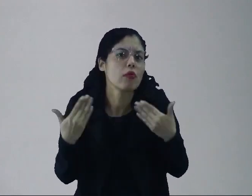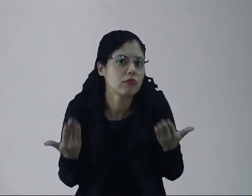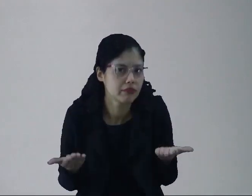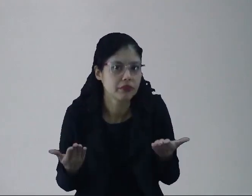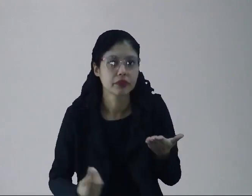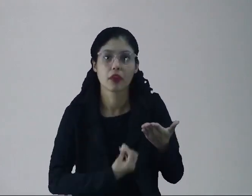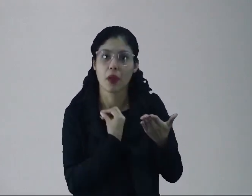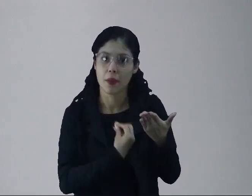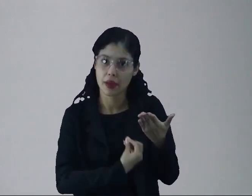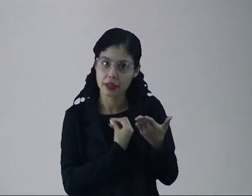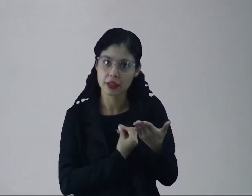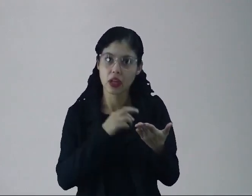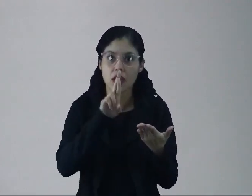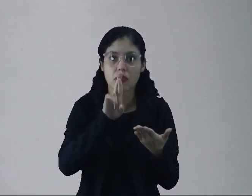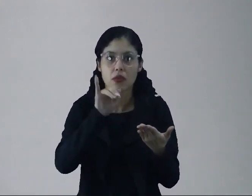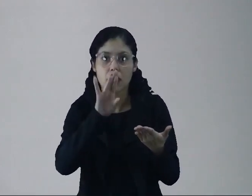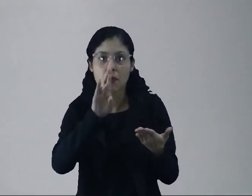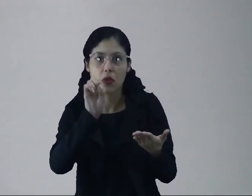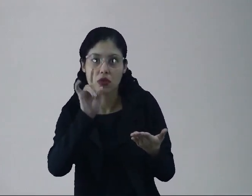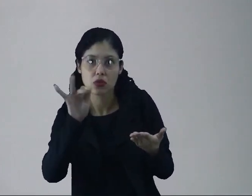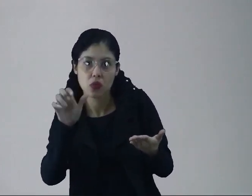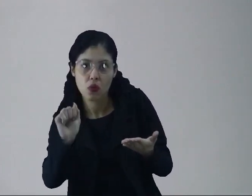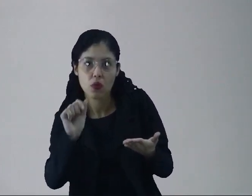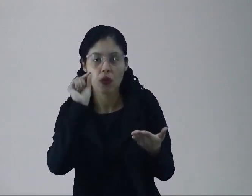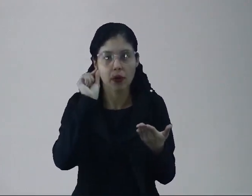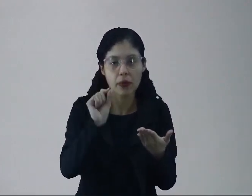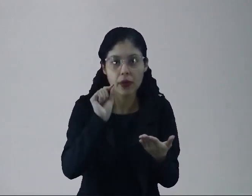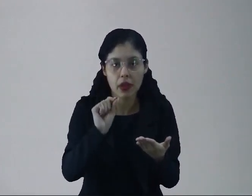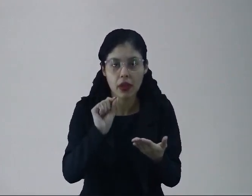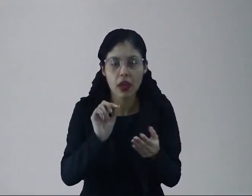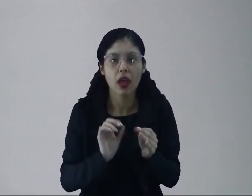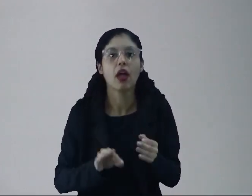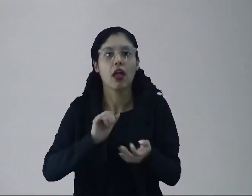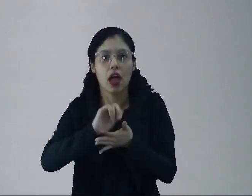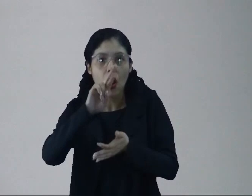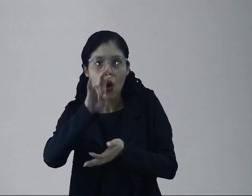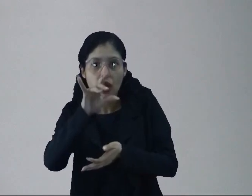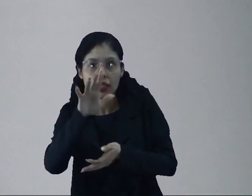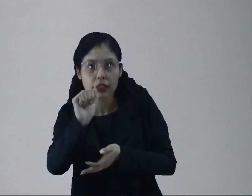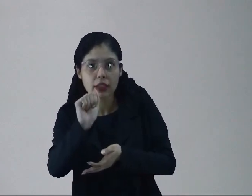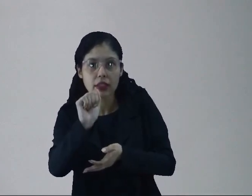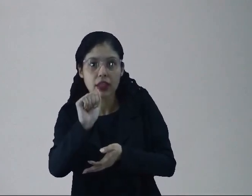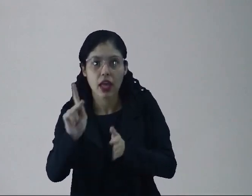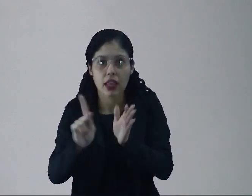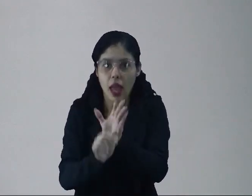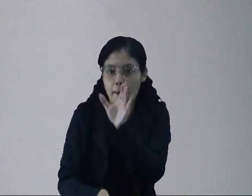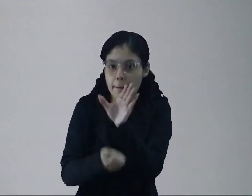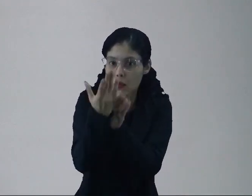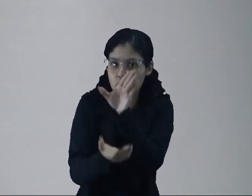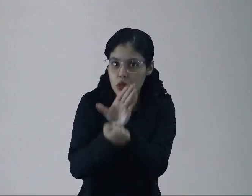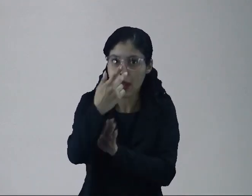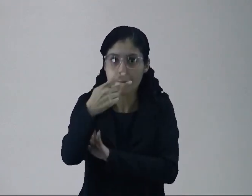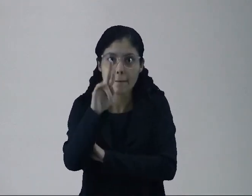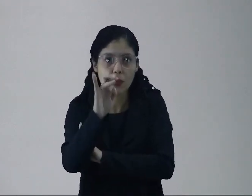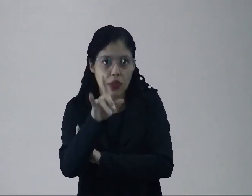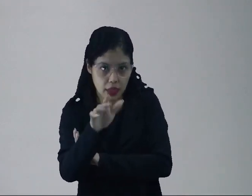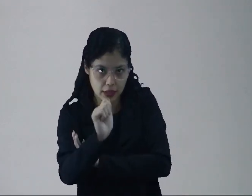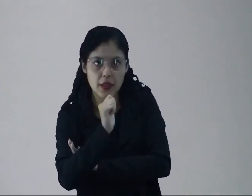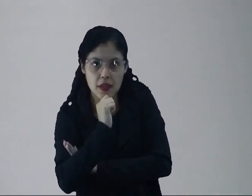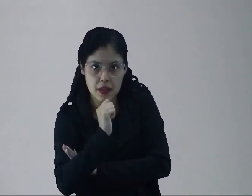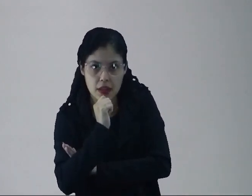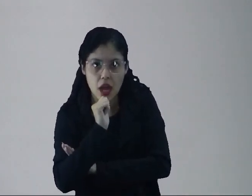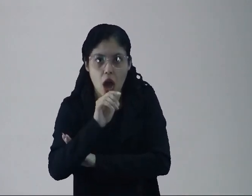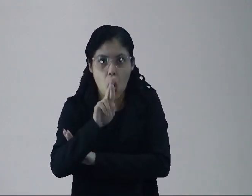elas? A presença do ribossomo. Porque o ribossomo é a organela que faz a síntese de proteína. Então é